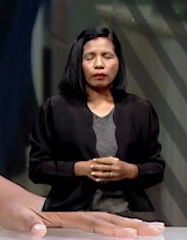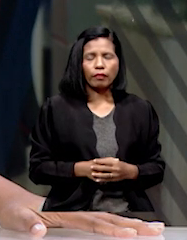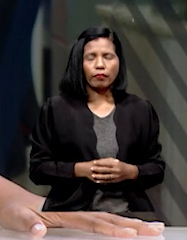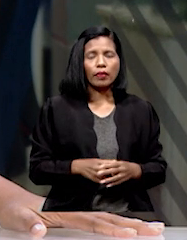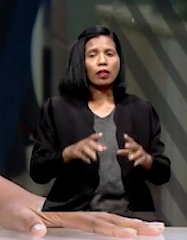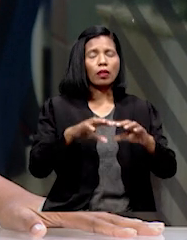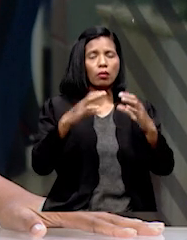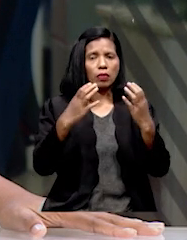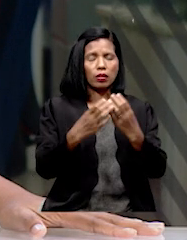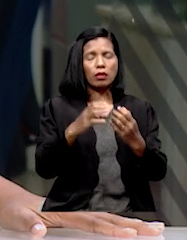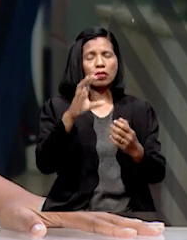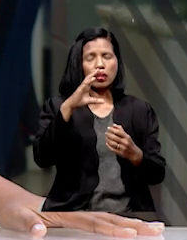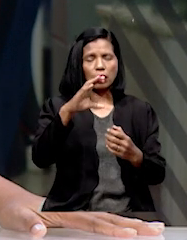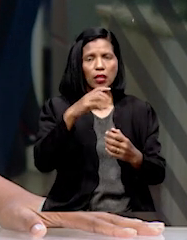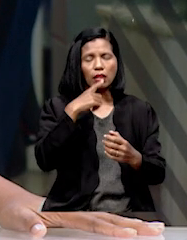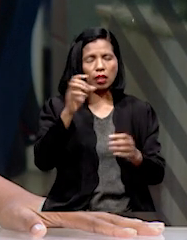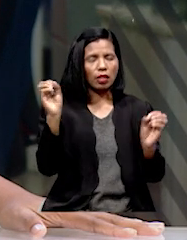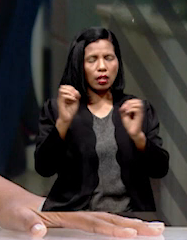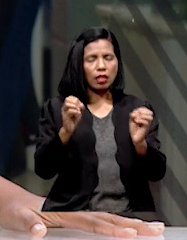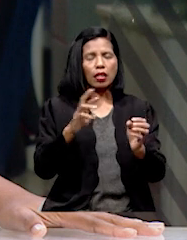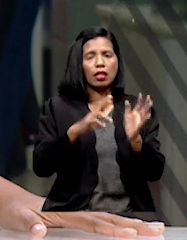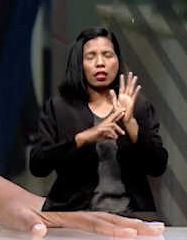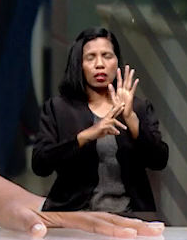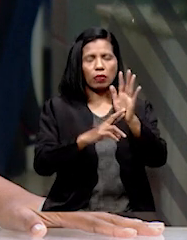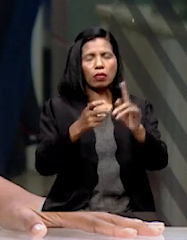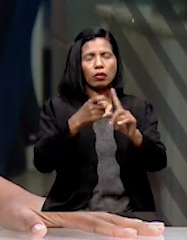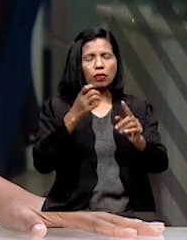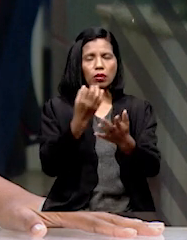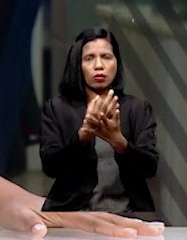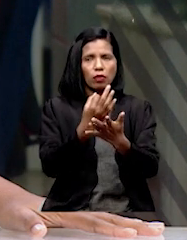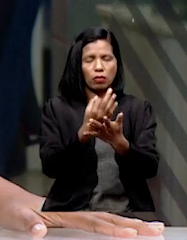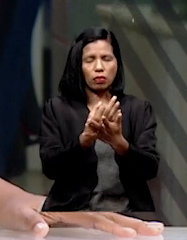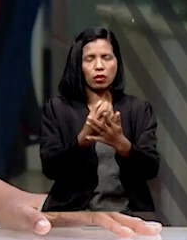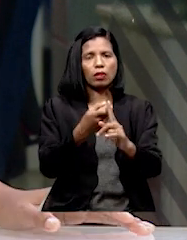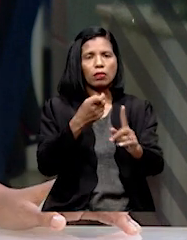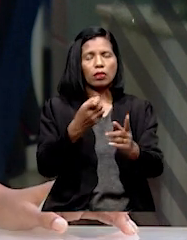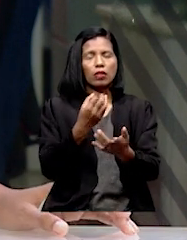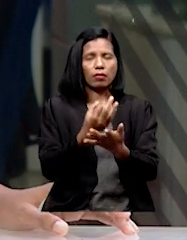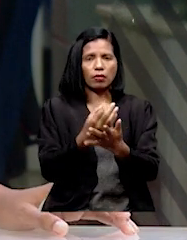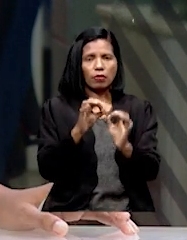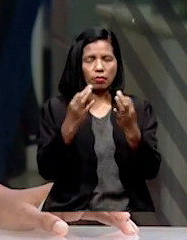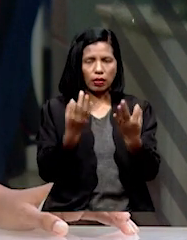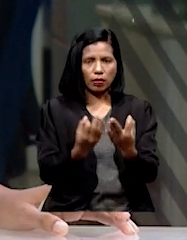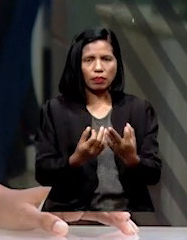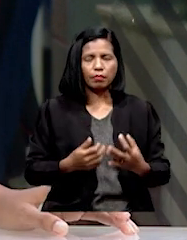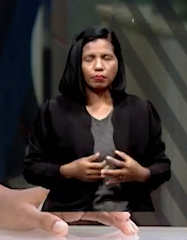Comissão se preocupa a ler relatório com a Bolsa Restos ou se subsídio agregado família.